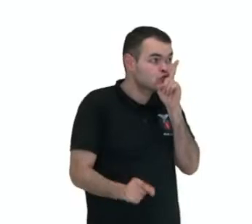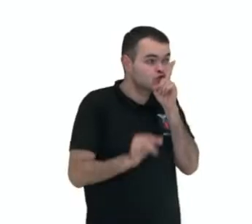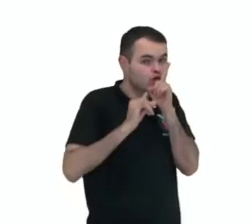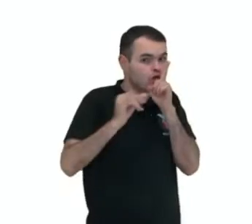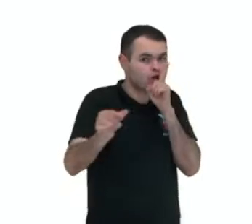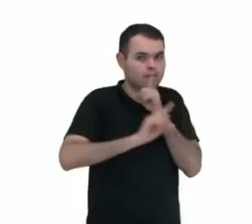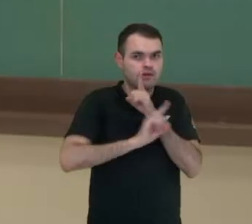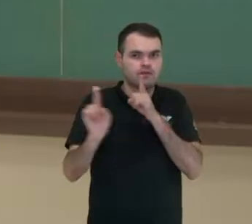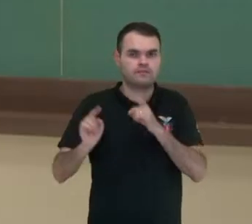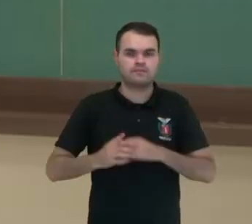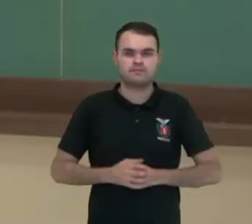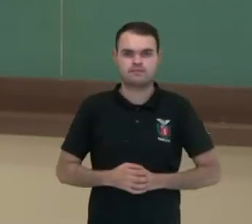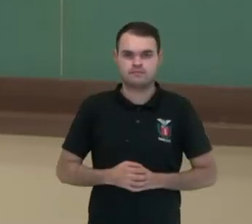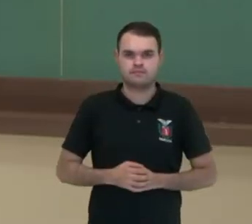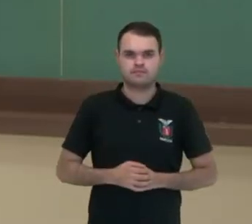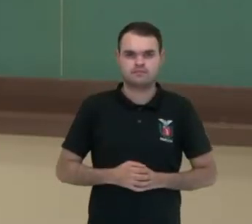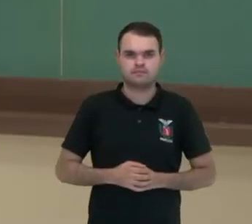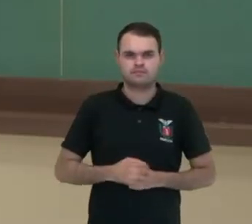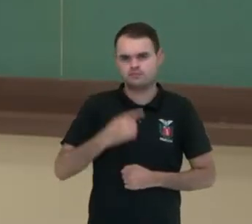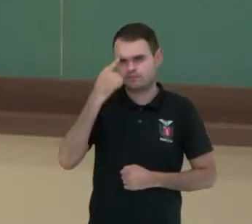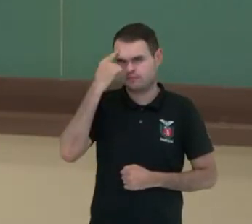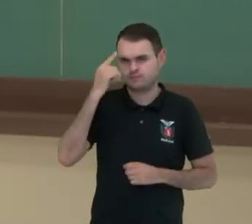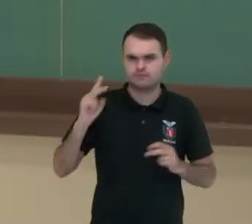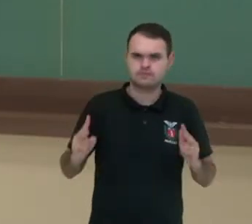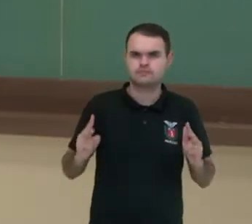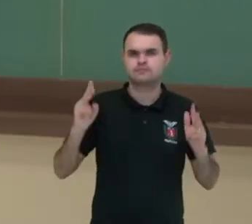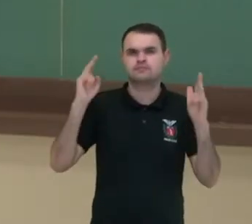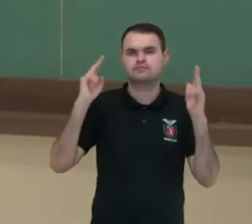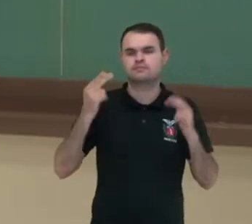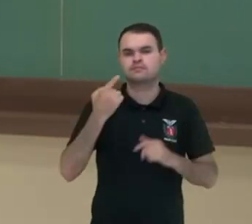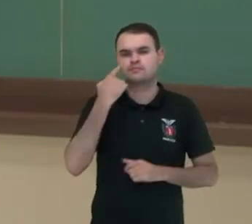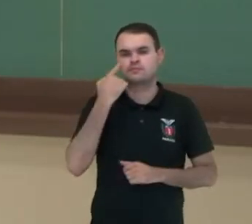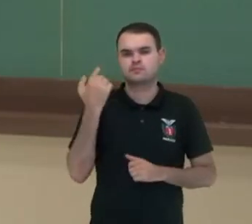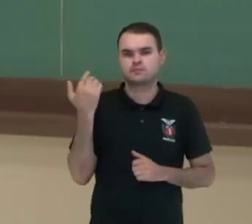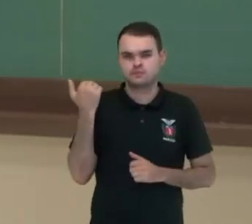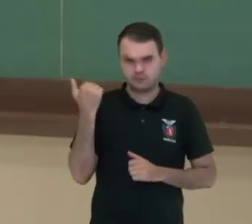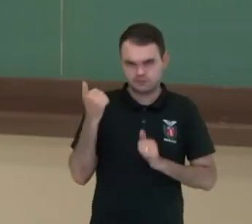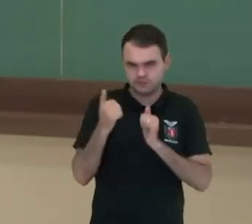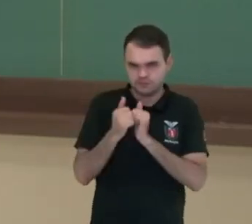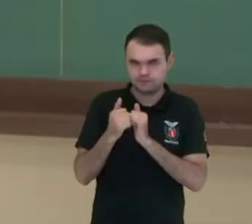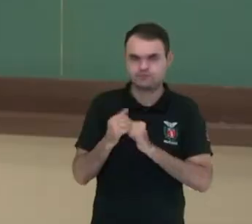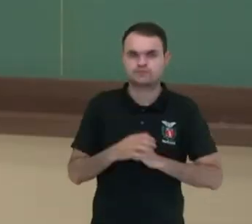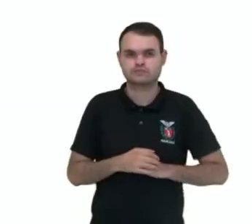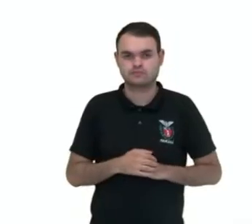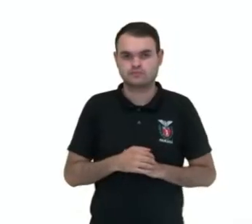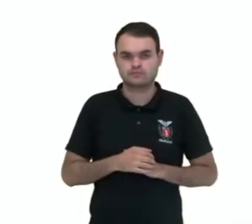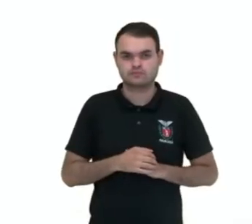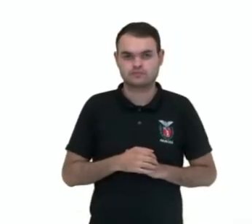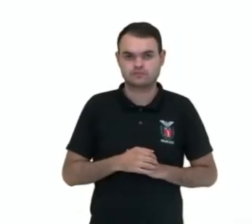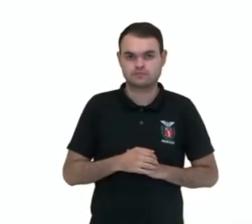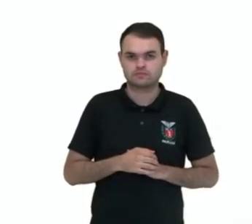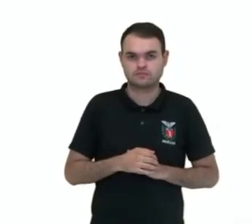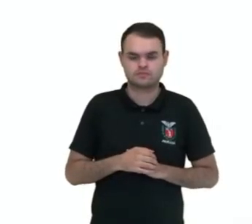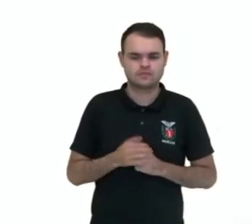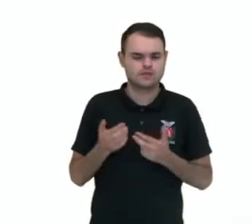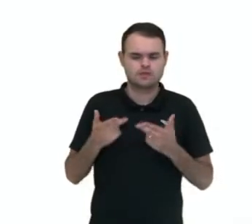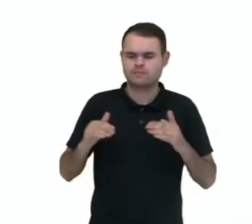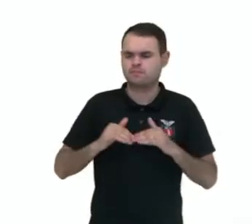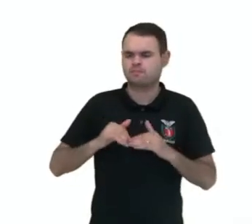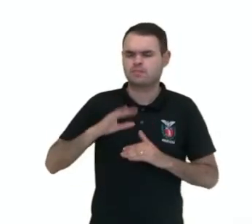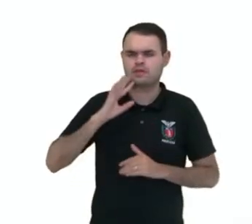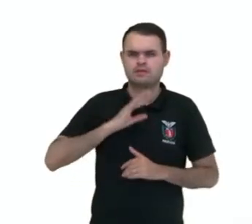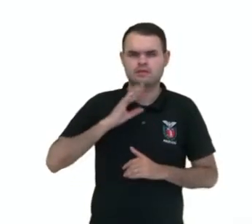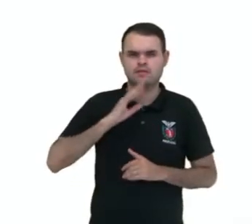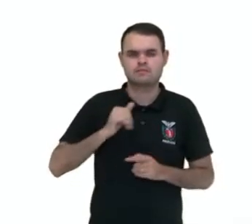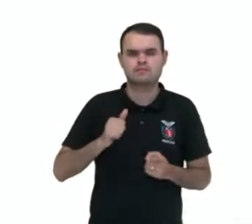Bom, vamos pensar um pouquinho a respeito do trecho lido aqui. Acompanhe, né? Então, aqui essa parte, ó, foi a coisa mais bacana